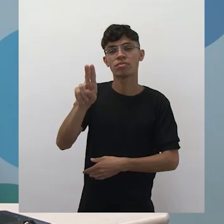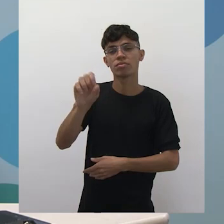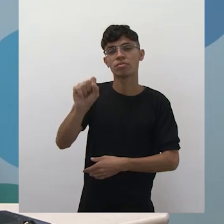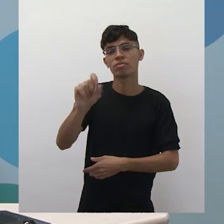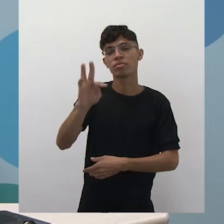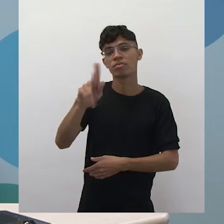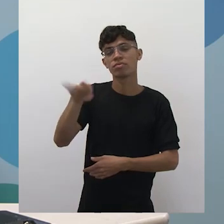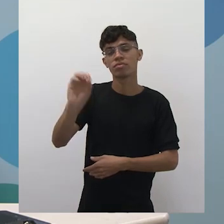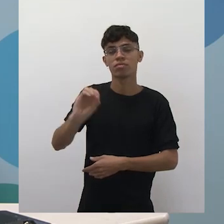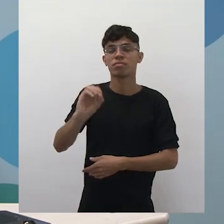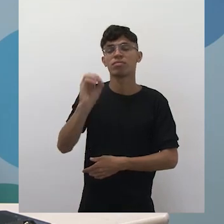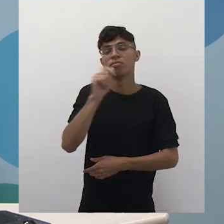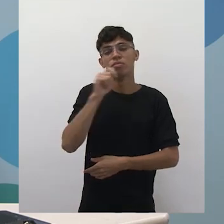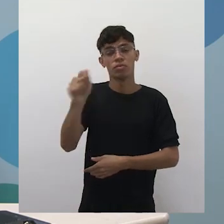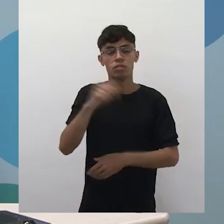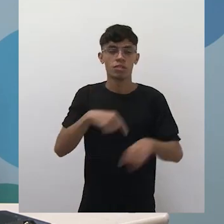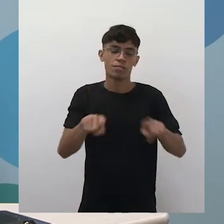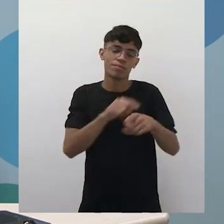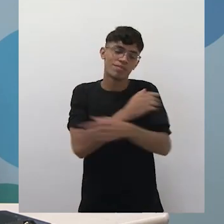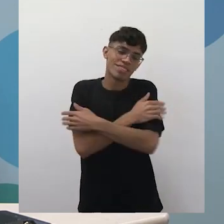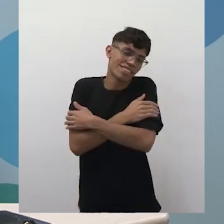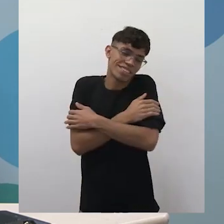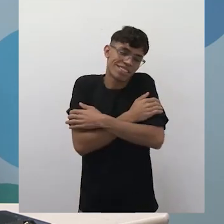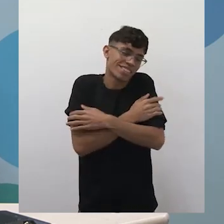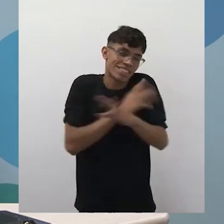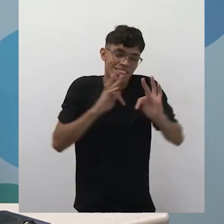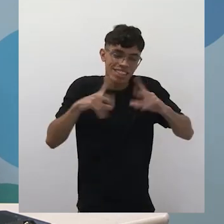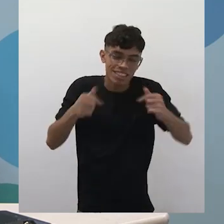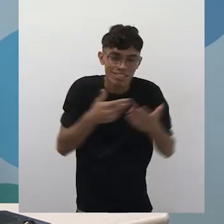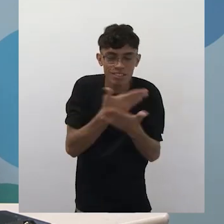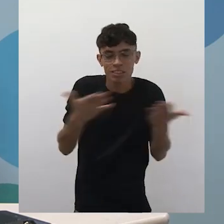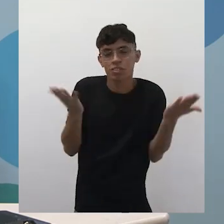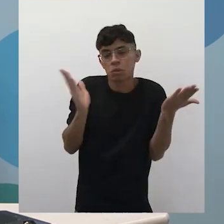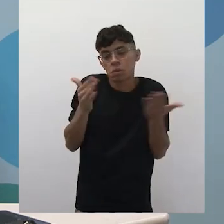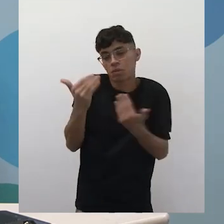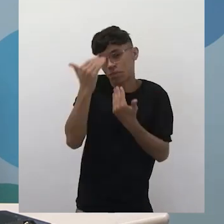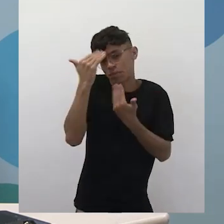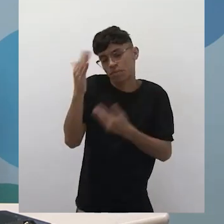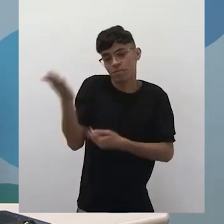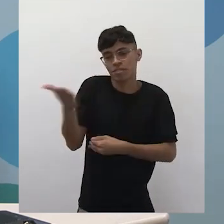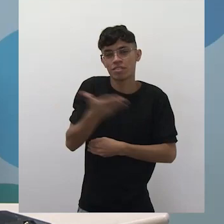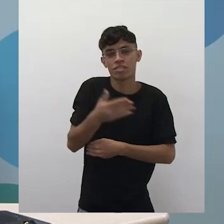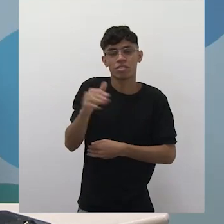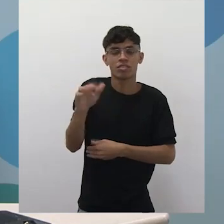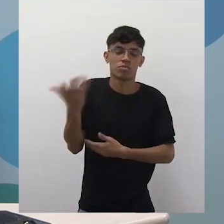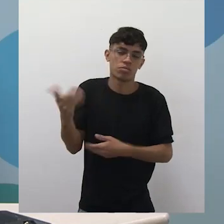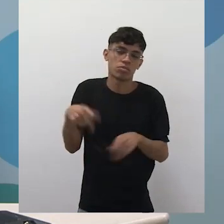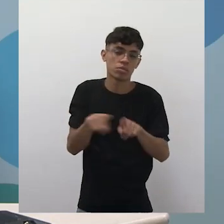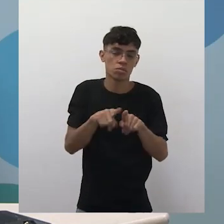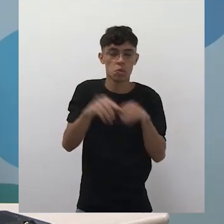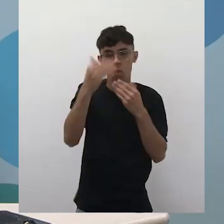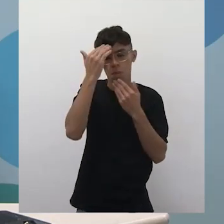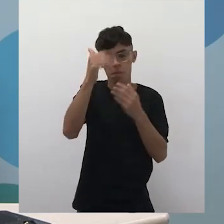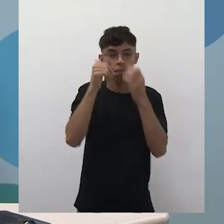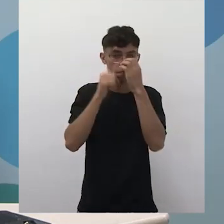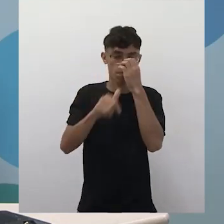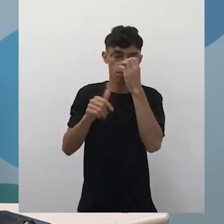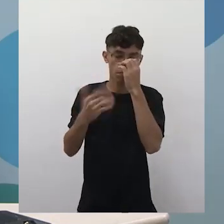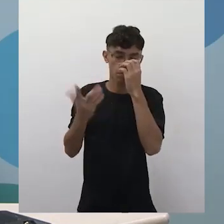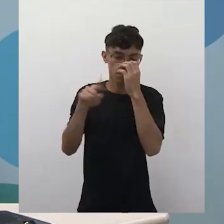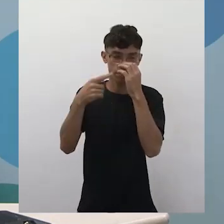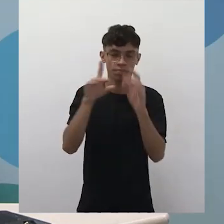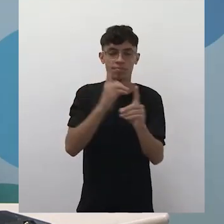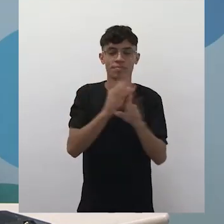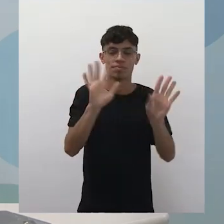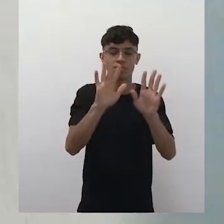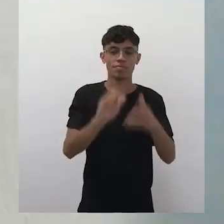entrevista, das professoras, e um grande abraço a todos e a todas. Já vou me despedindo de agora e passo a palavra a Marli para que ela se despeça de vocês. Até